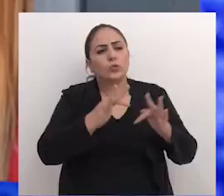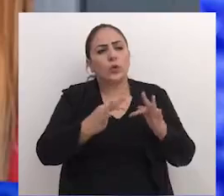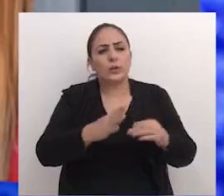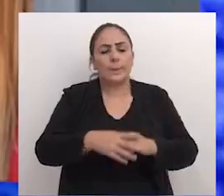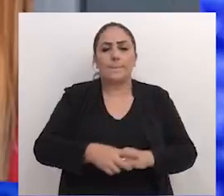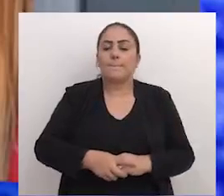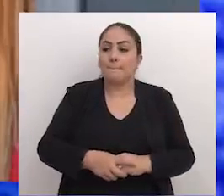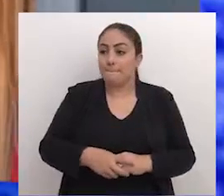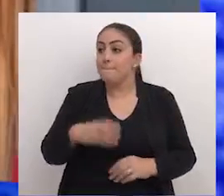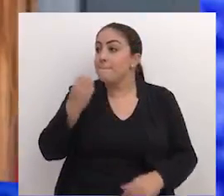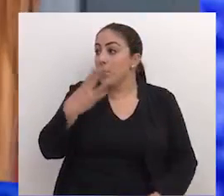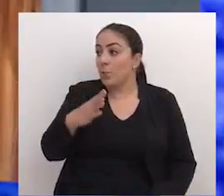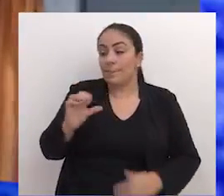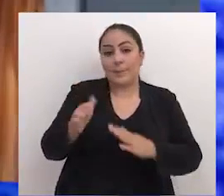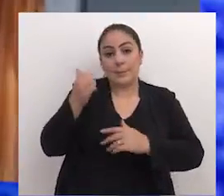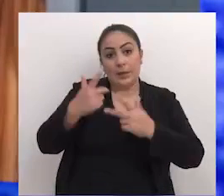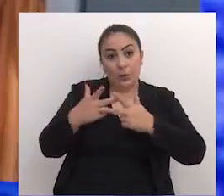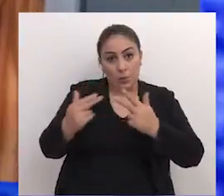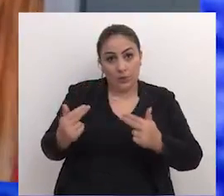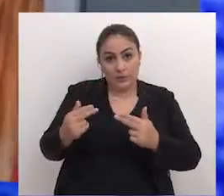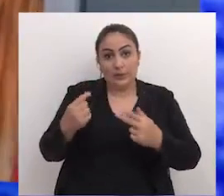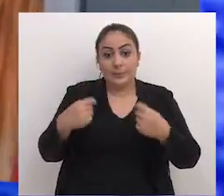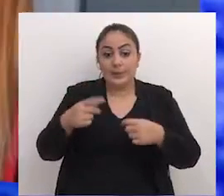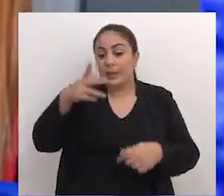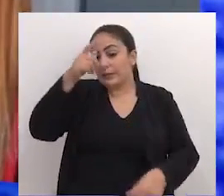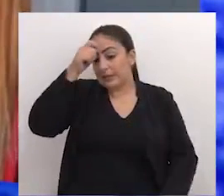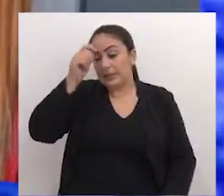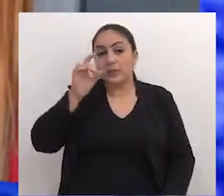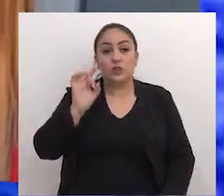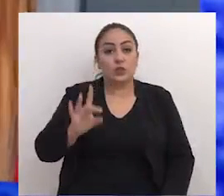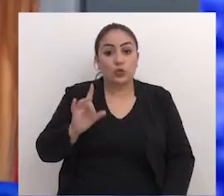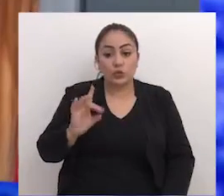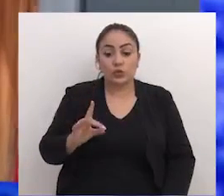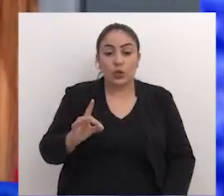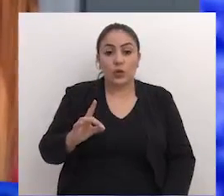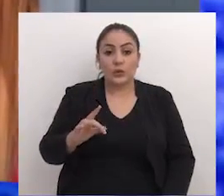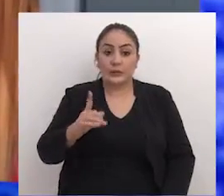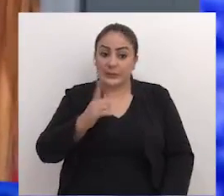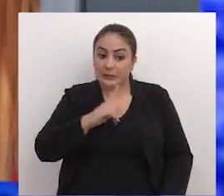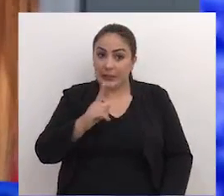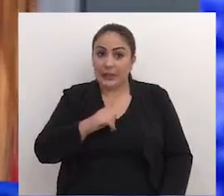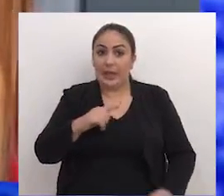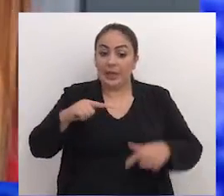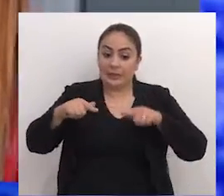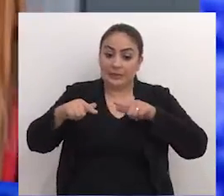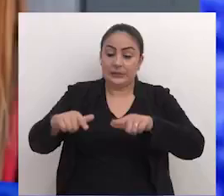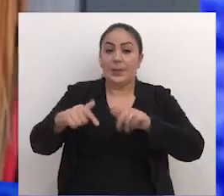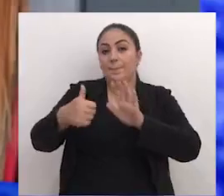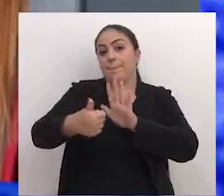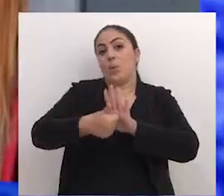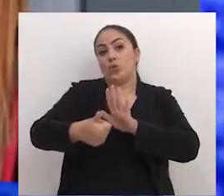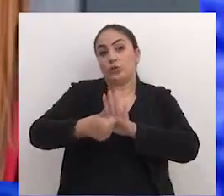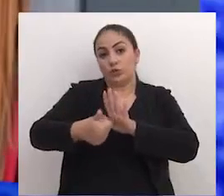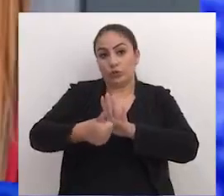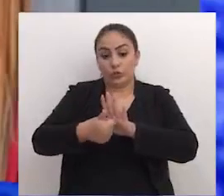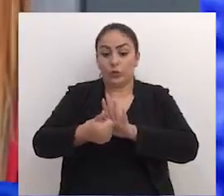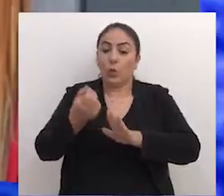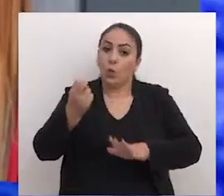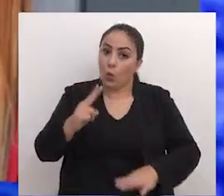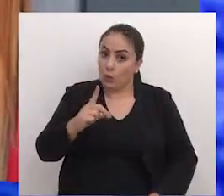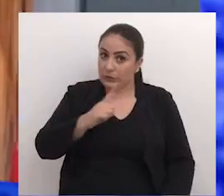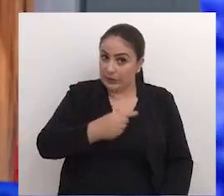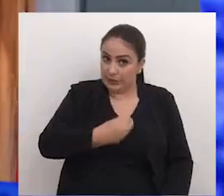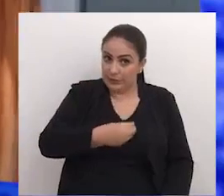isso? Então, a primeira situação que tem que ser analisada é que só o fato dela ter atestado positivo